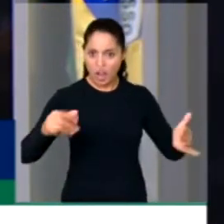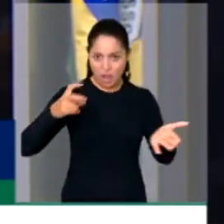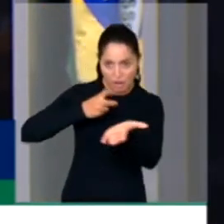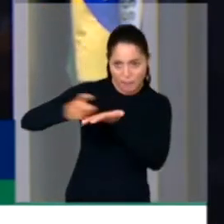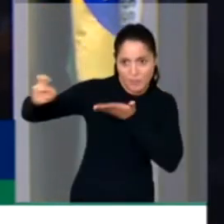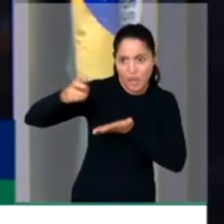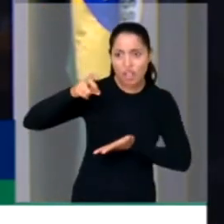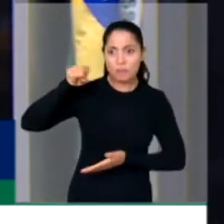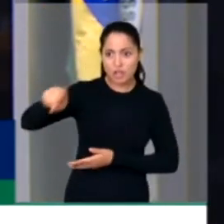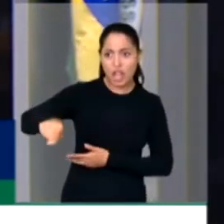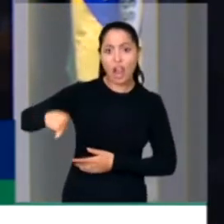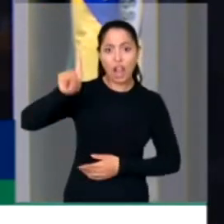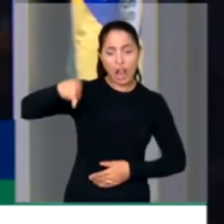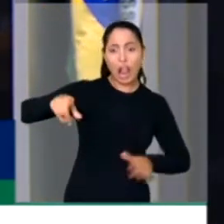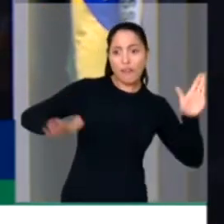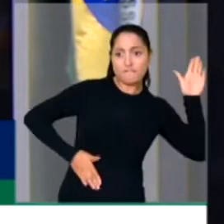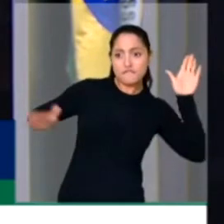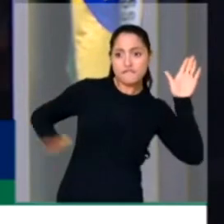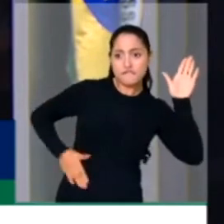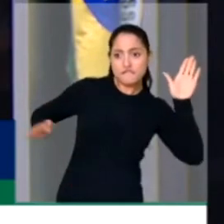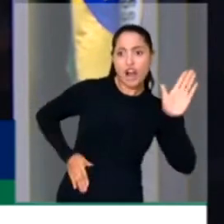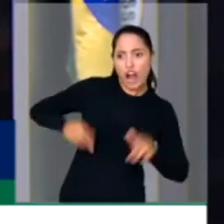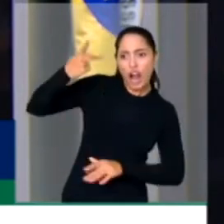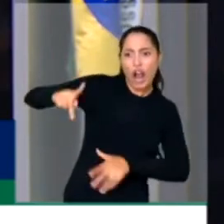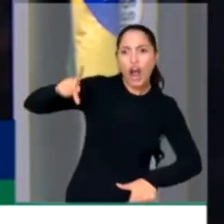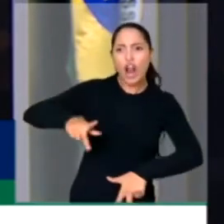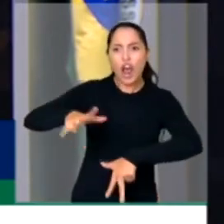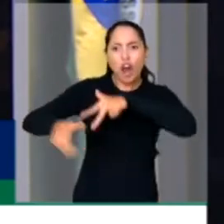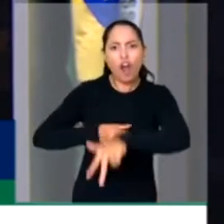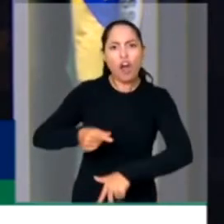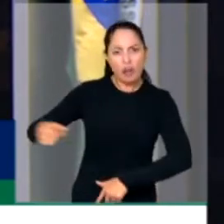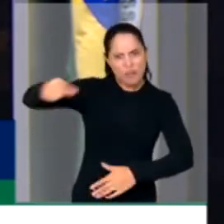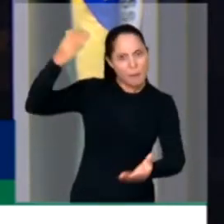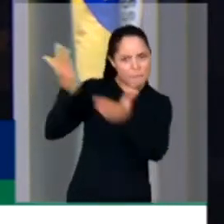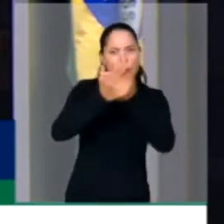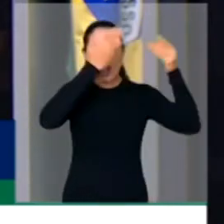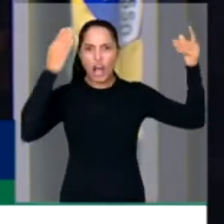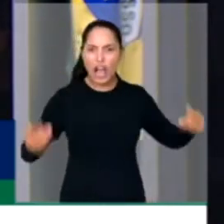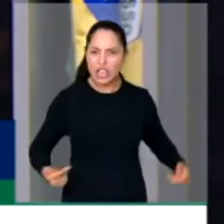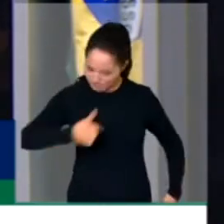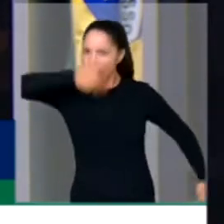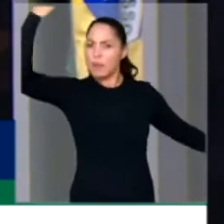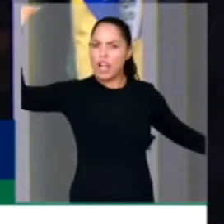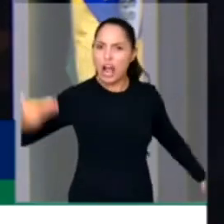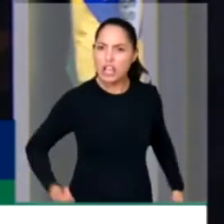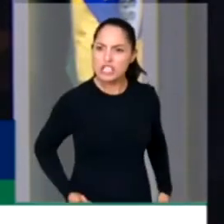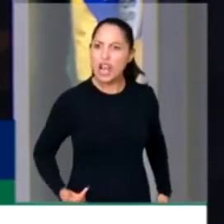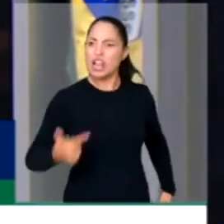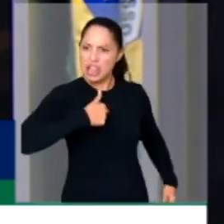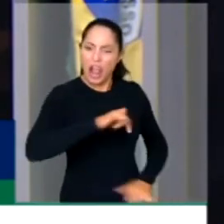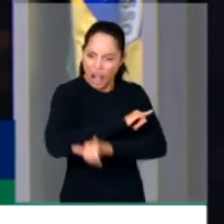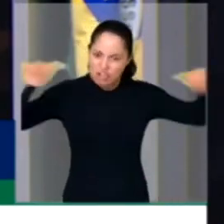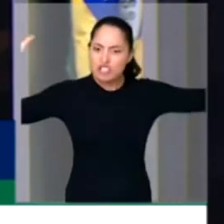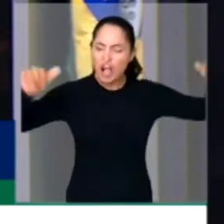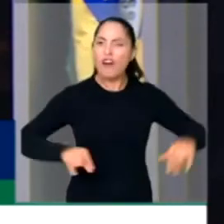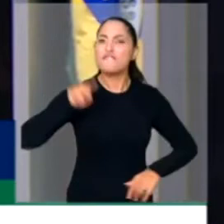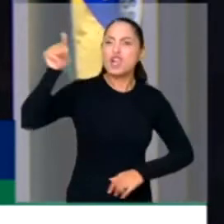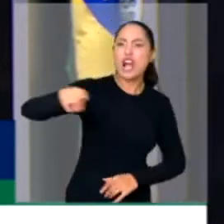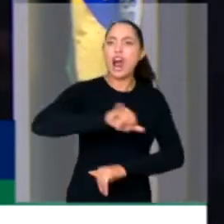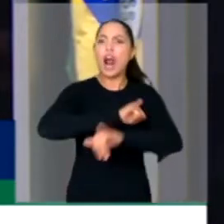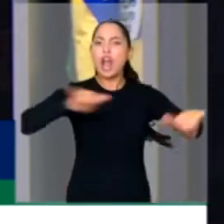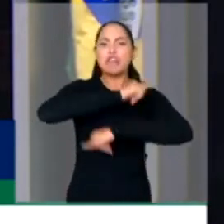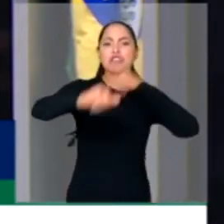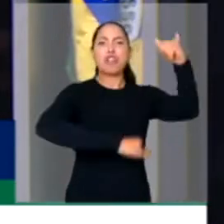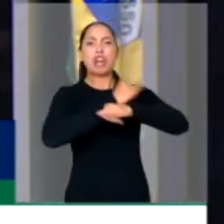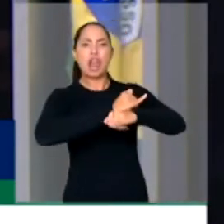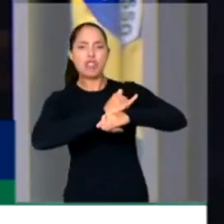de vagabundo, quadrilheiro corrupto, me processa e ganha na justiça. Eu sei que não tem culhão para isso, tem culhão para ficar falando na